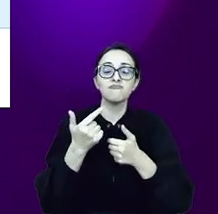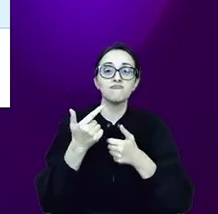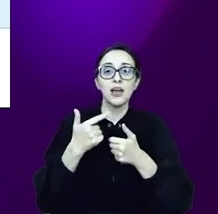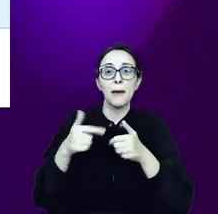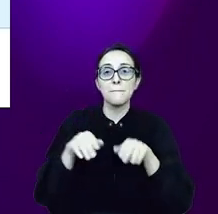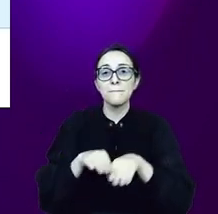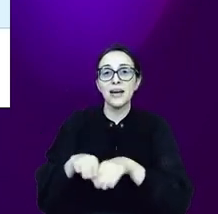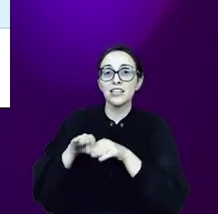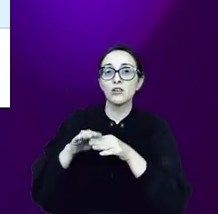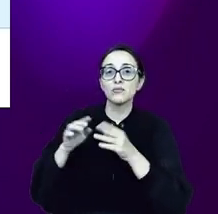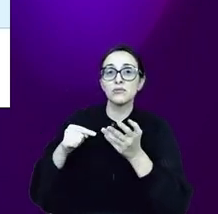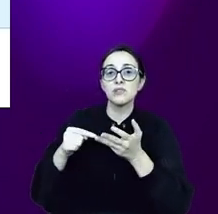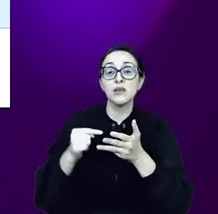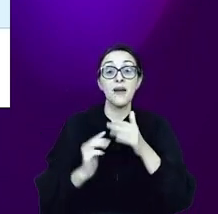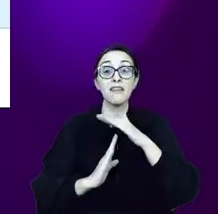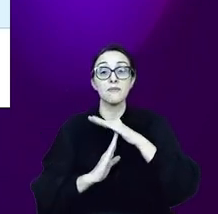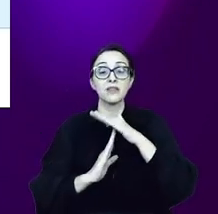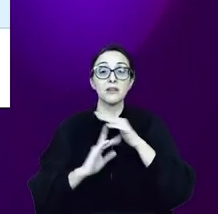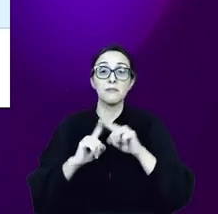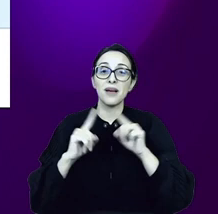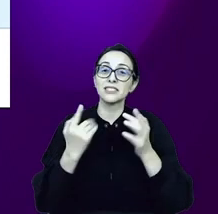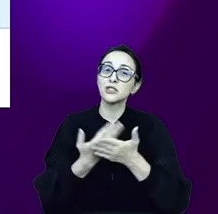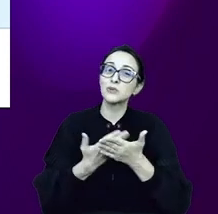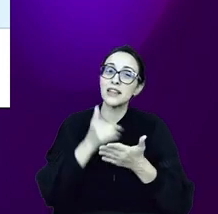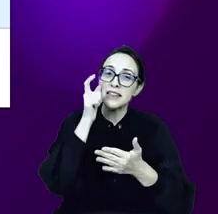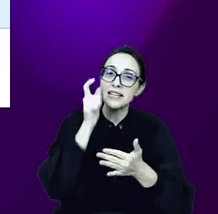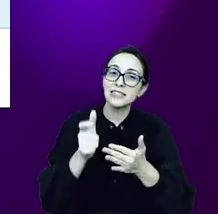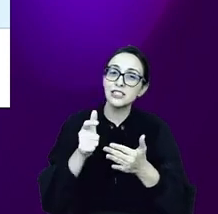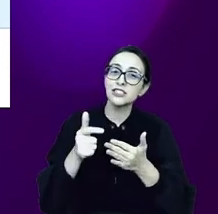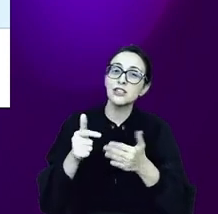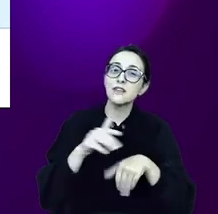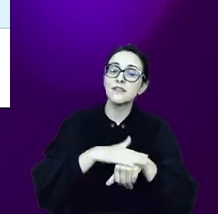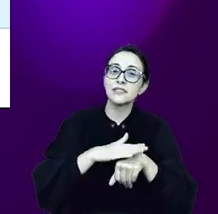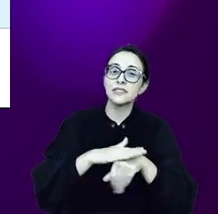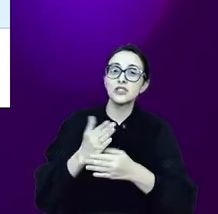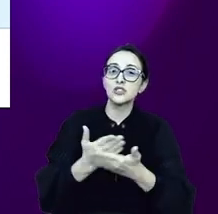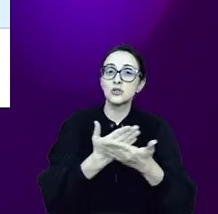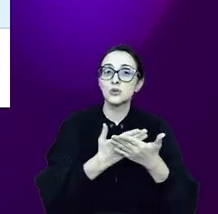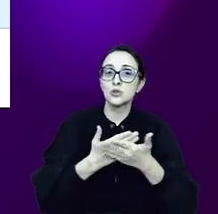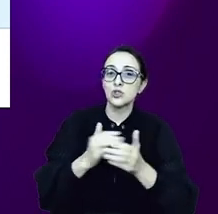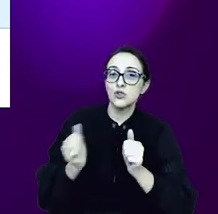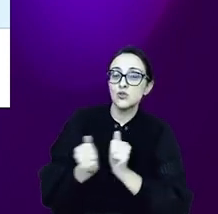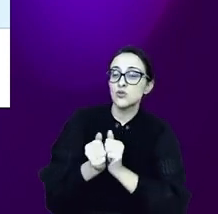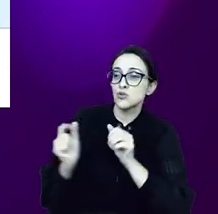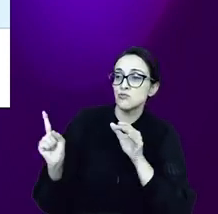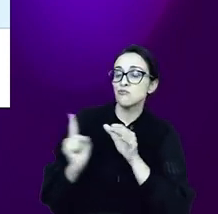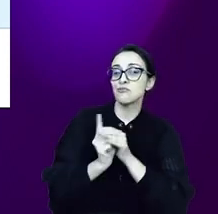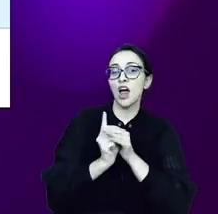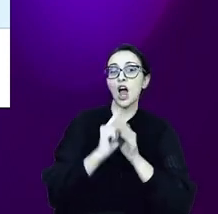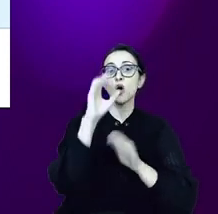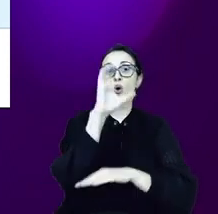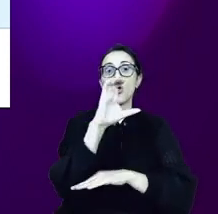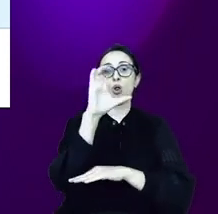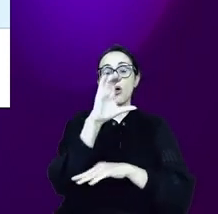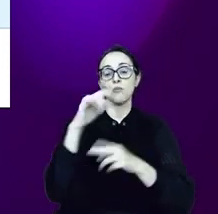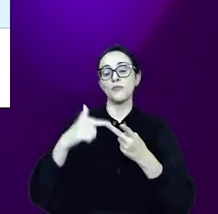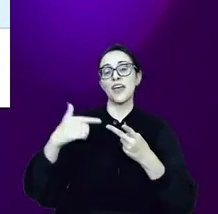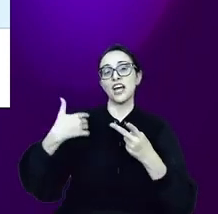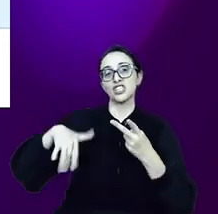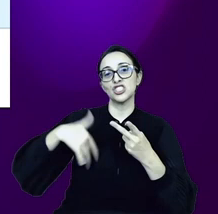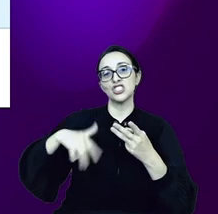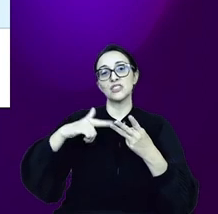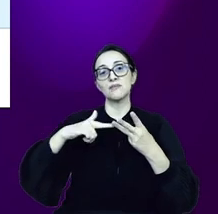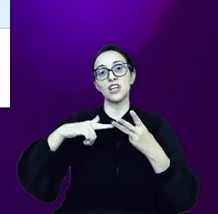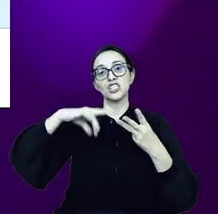que terminam trazendo limitações. Mas nesse estudo interessante, a gente está fazendo agora um estudo em colaboração com colegas da Colômbia, Argentina, Chile,